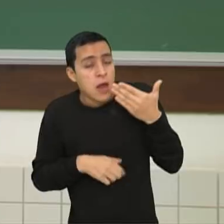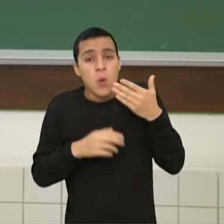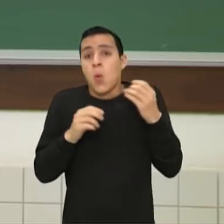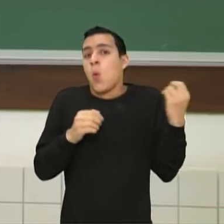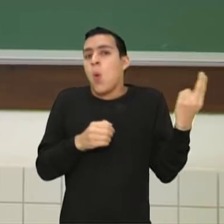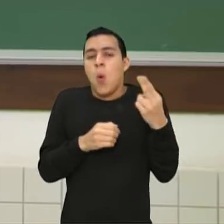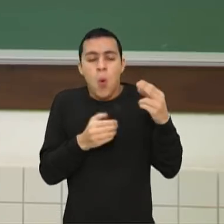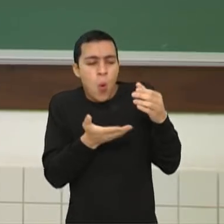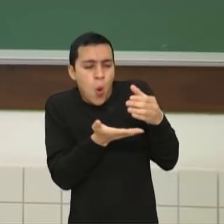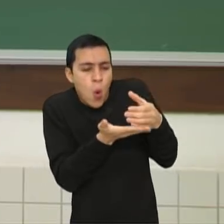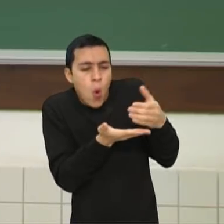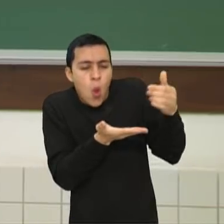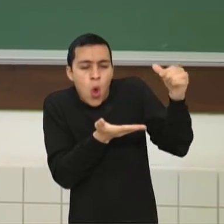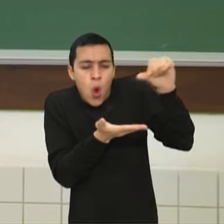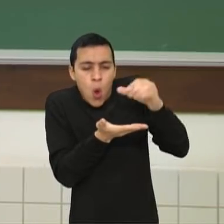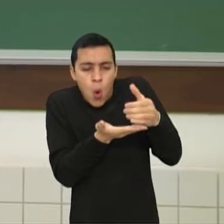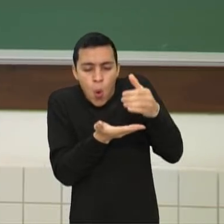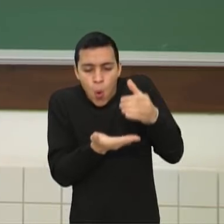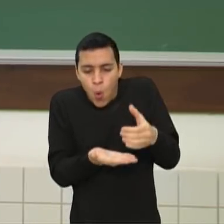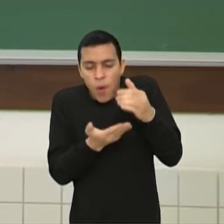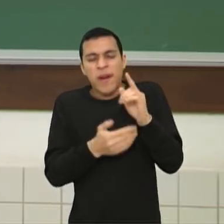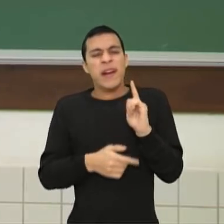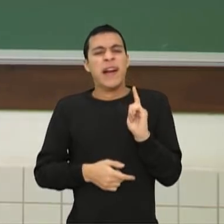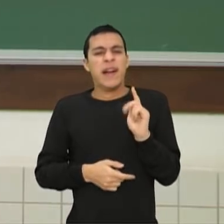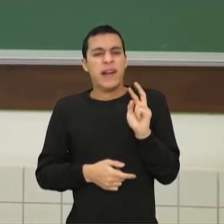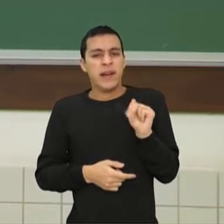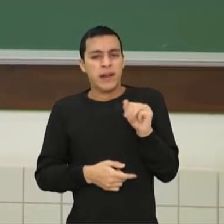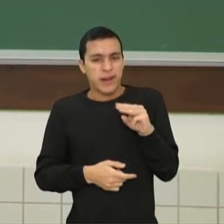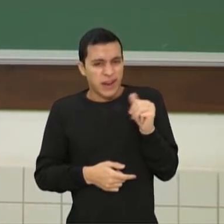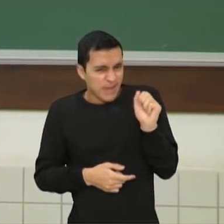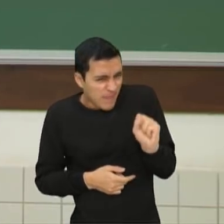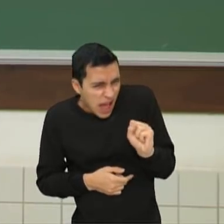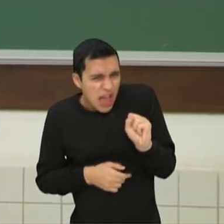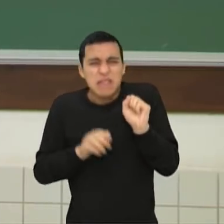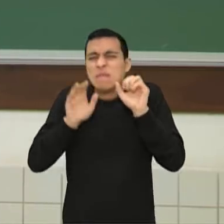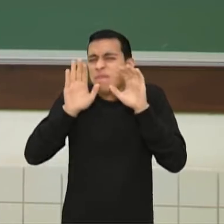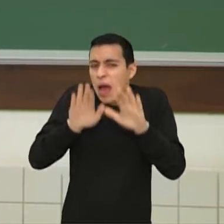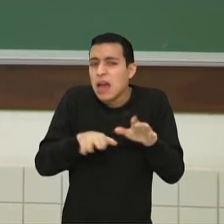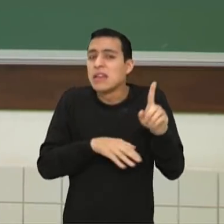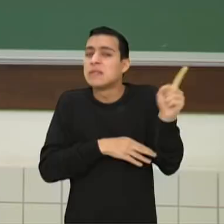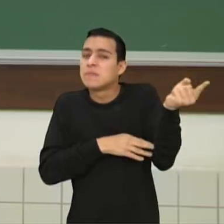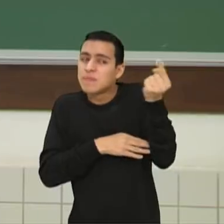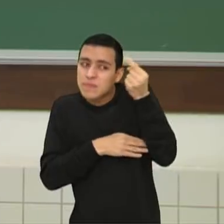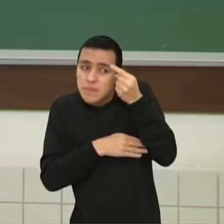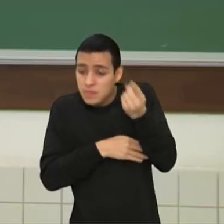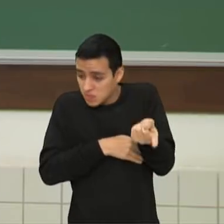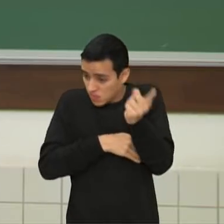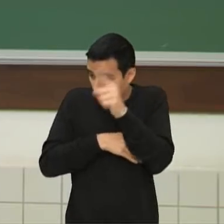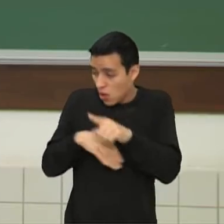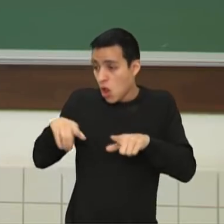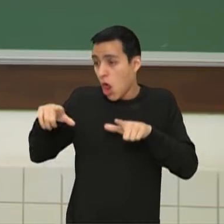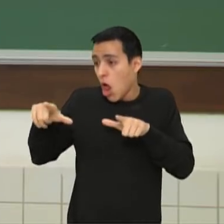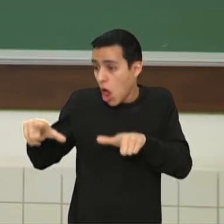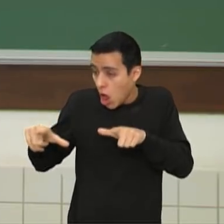até líquidos, ela vai medir em gramas. Mas se nós pensarmos nesta balança aqui, por exemplo, de banheiro,